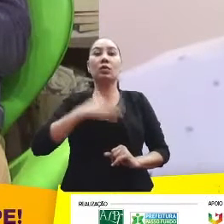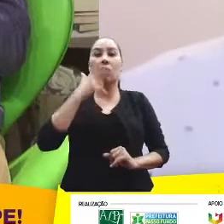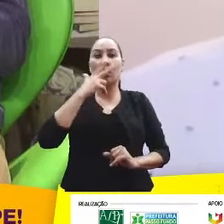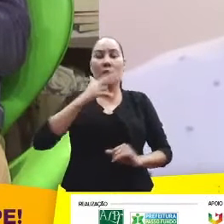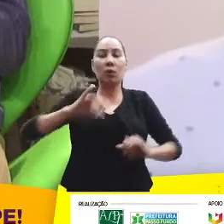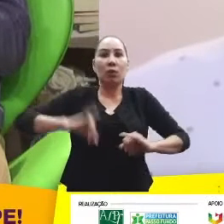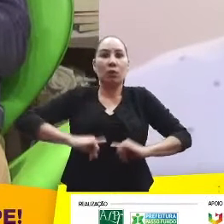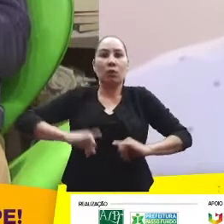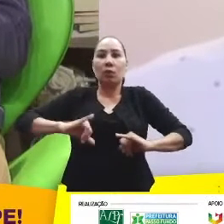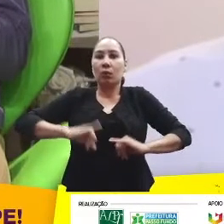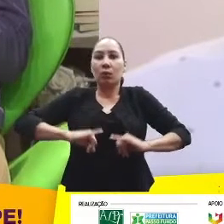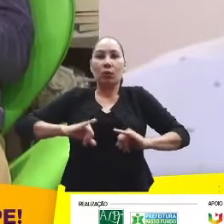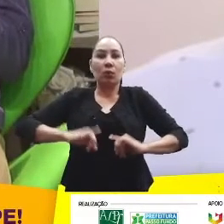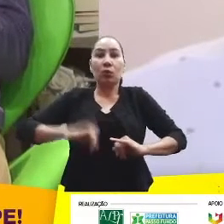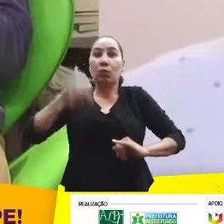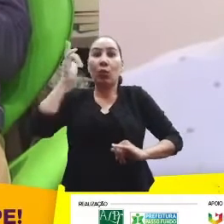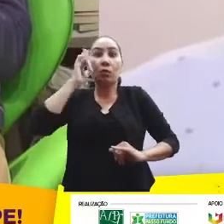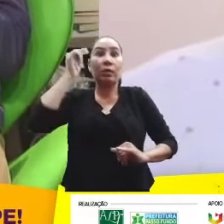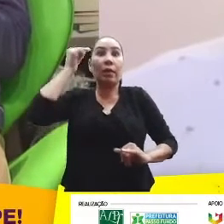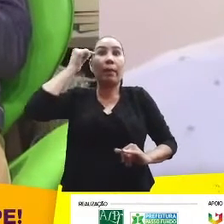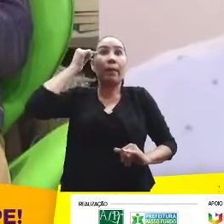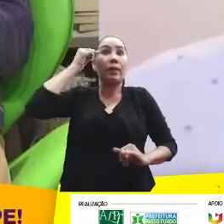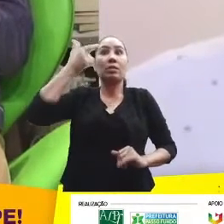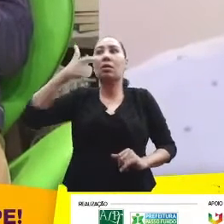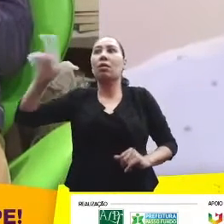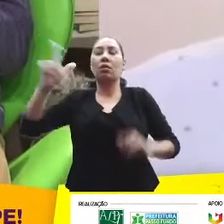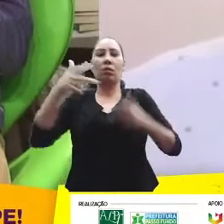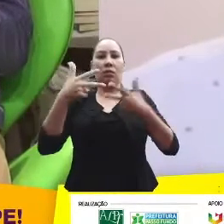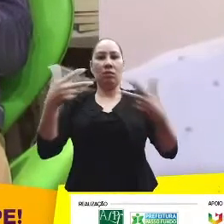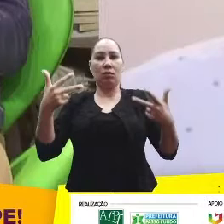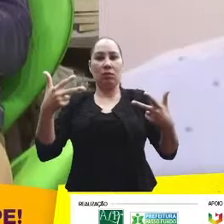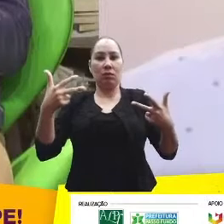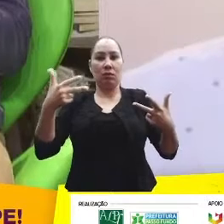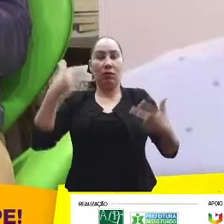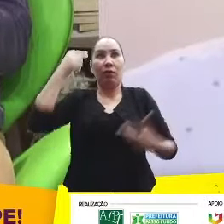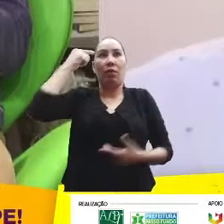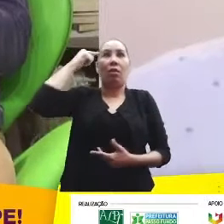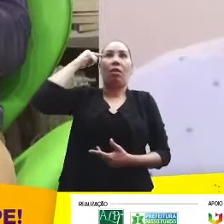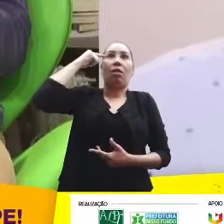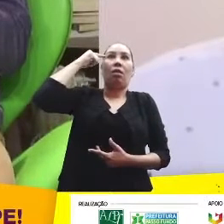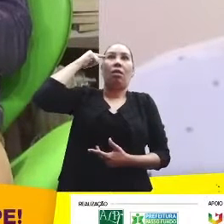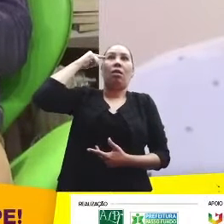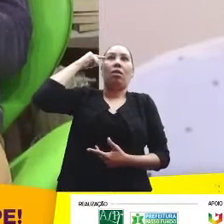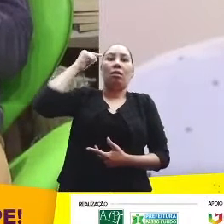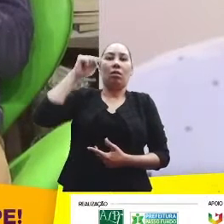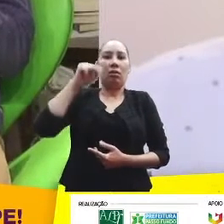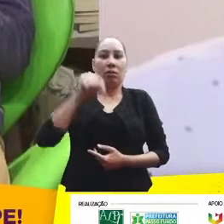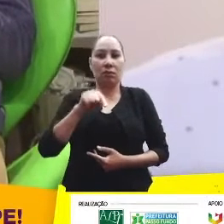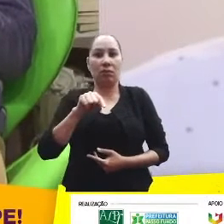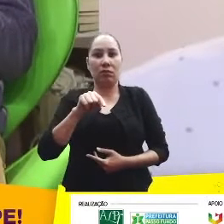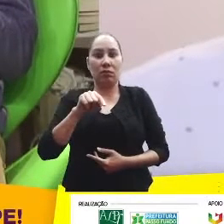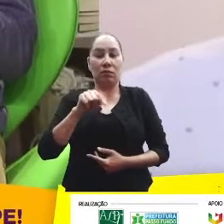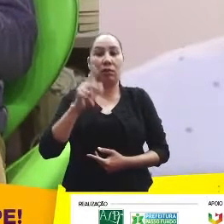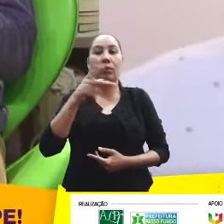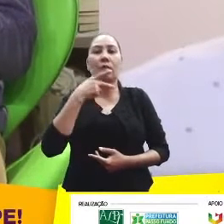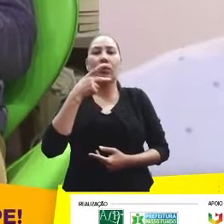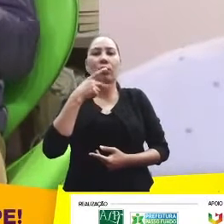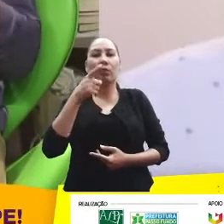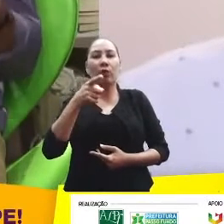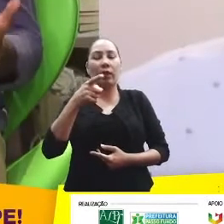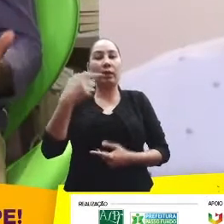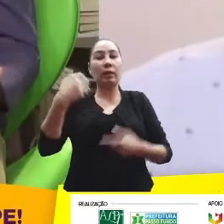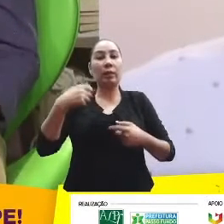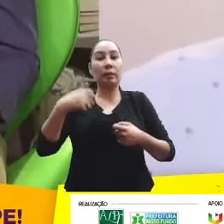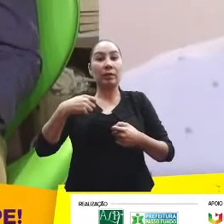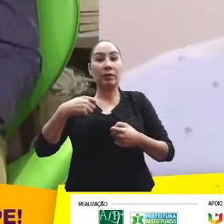tanto que você não consegue pensar em outra coisa, né? E aí quando tu nos traz sobre a questão da prevenção,